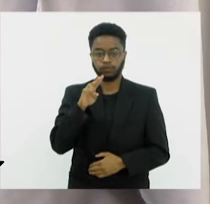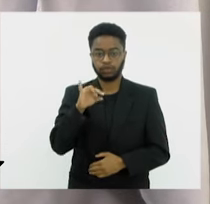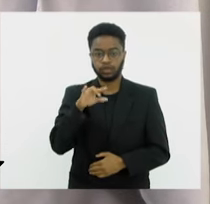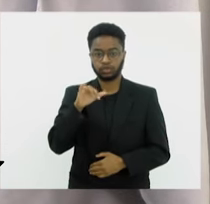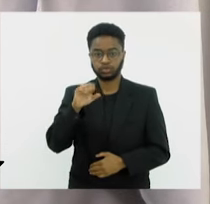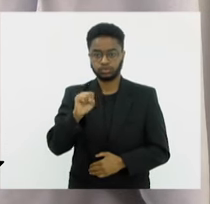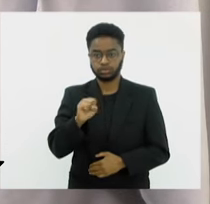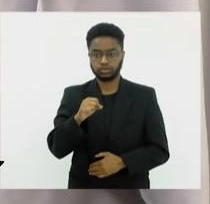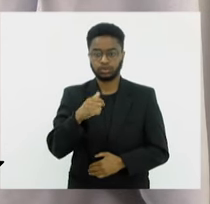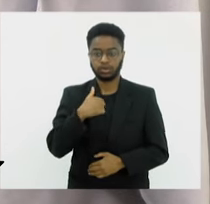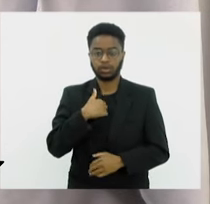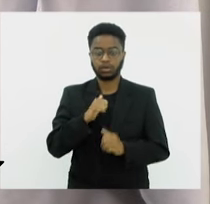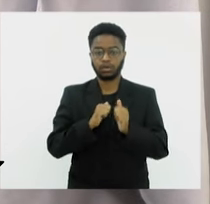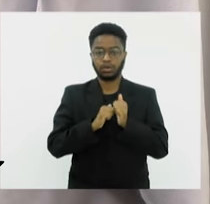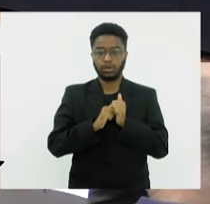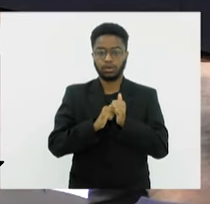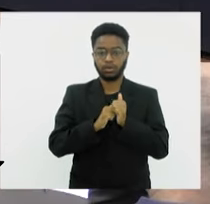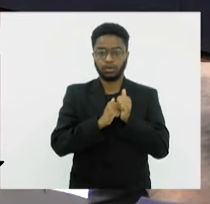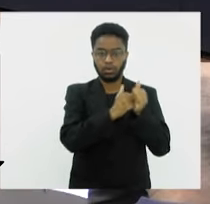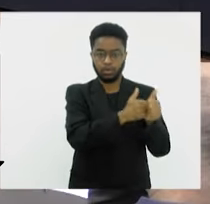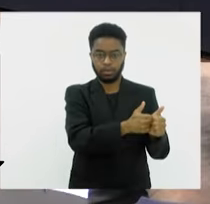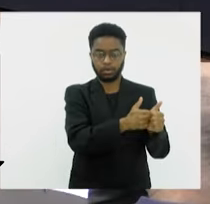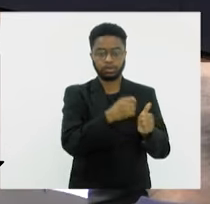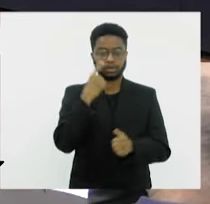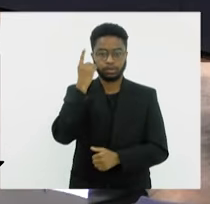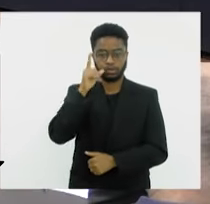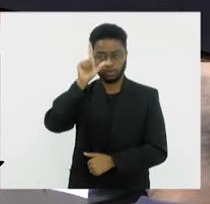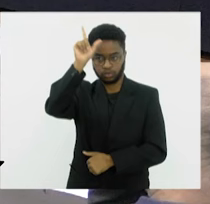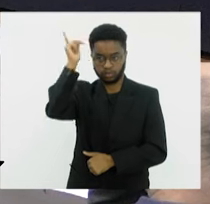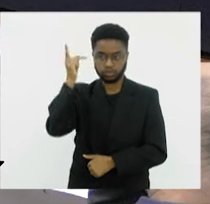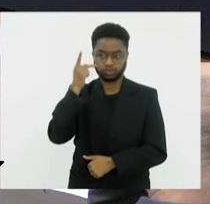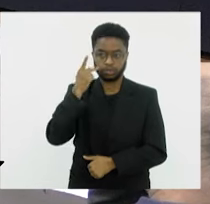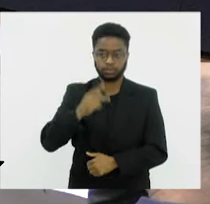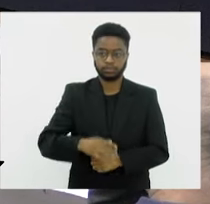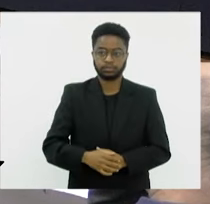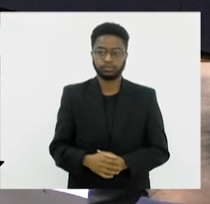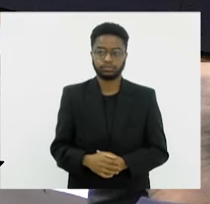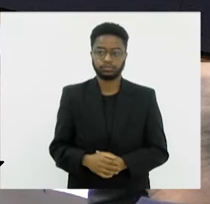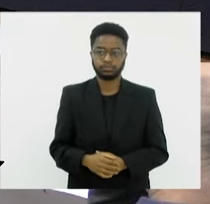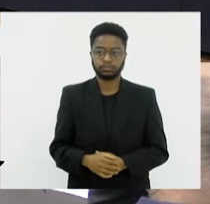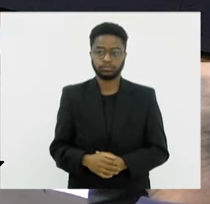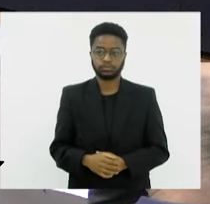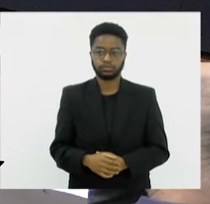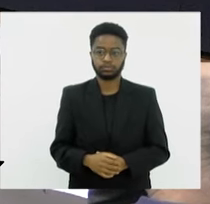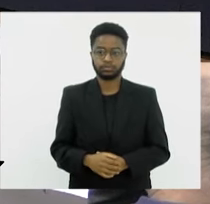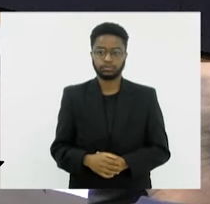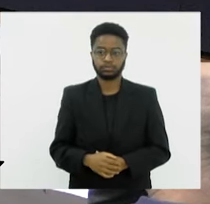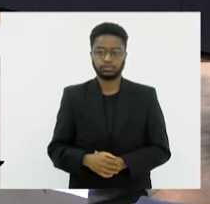Senhor presidente, acompanho a divergência do deputado Luiz Paulo pela juridicidade, apenas